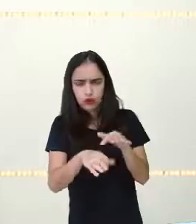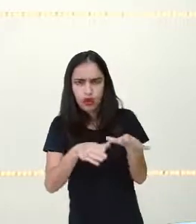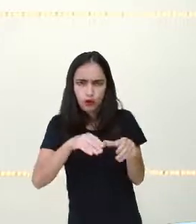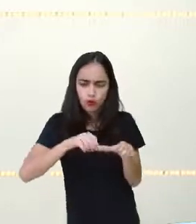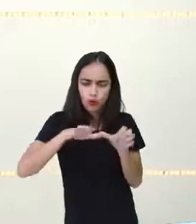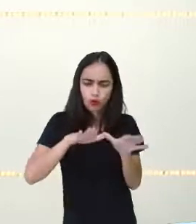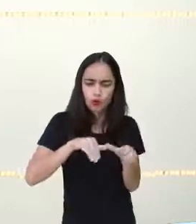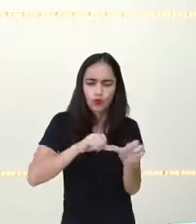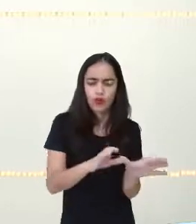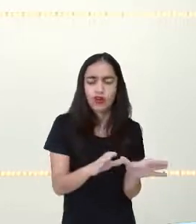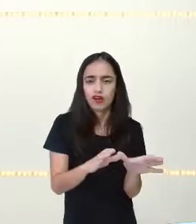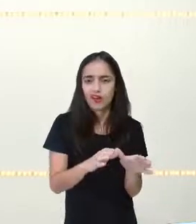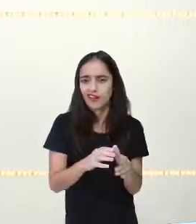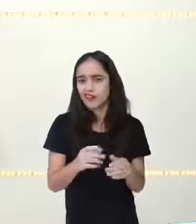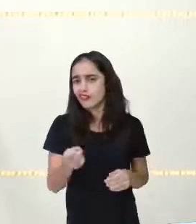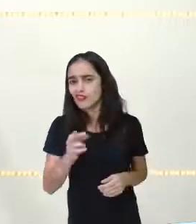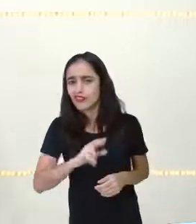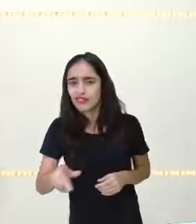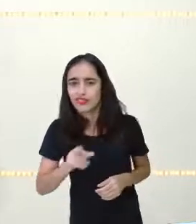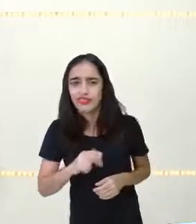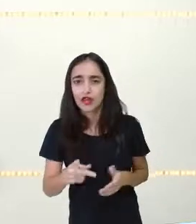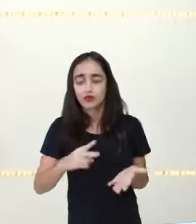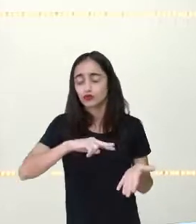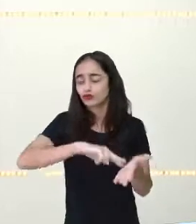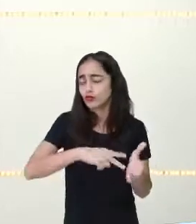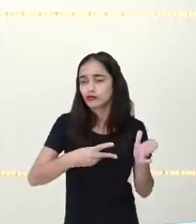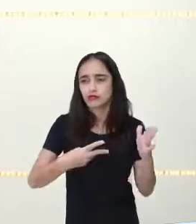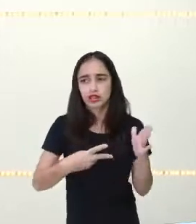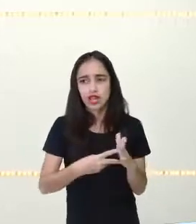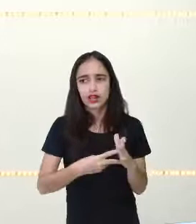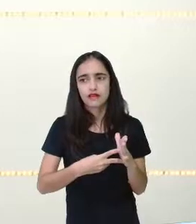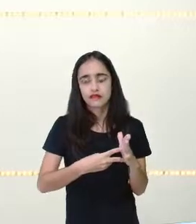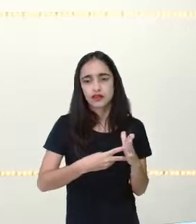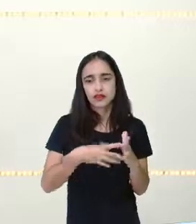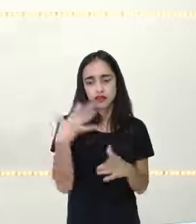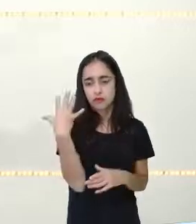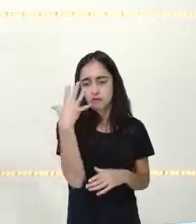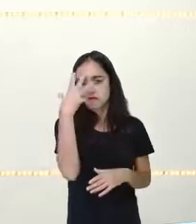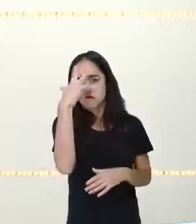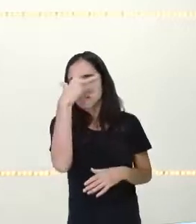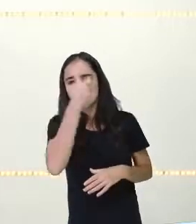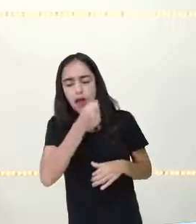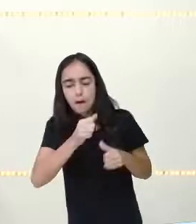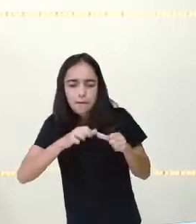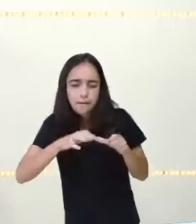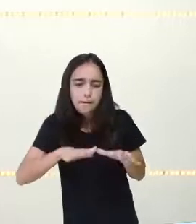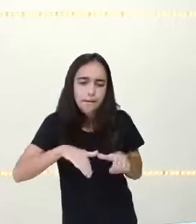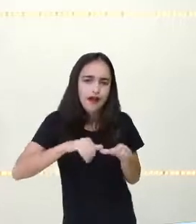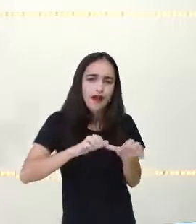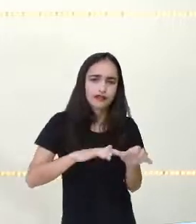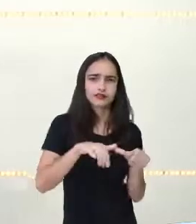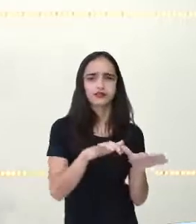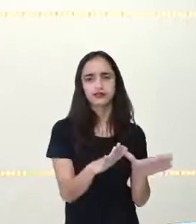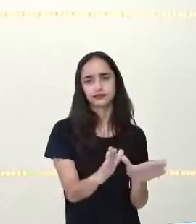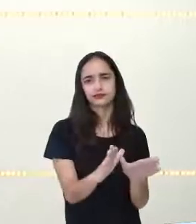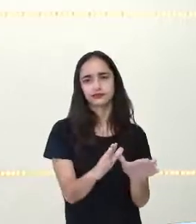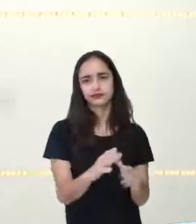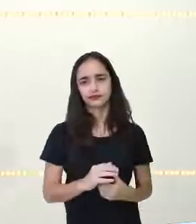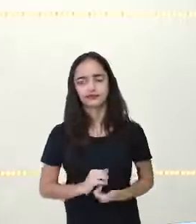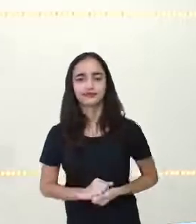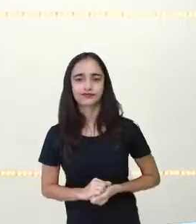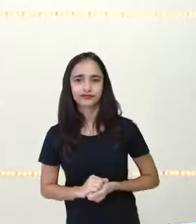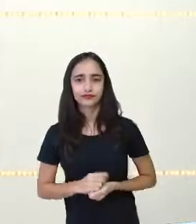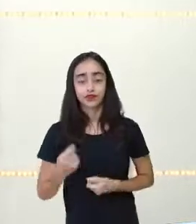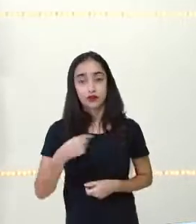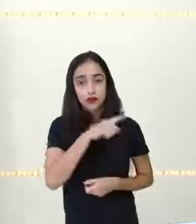esse aí que tem moral já vai tentando rever aí todo tá vendo que é o conteúdo do ano todo numa provinha vocês vão tirar